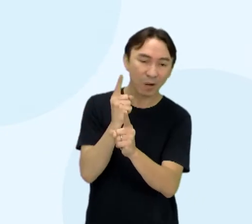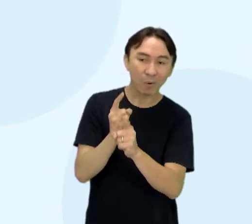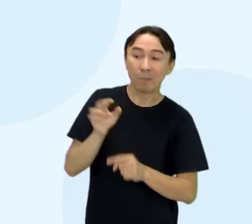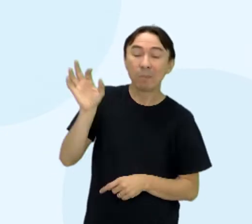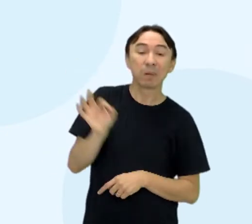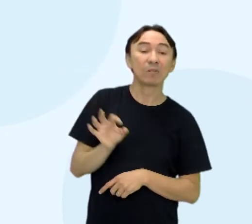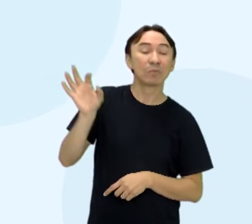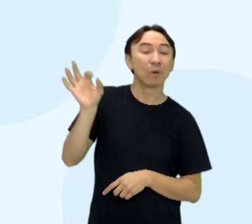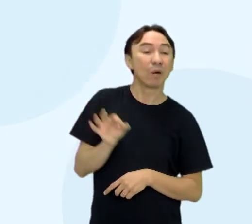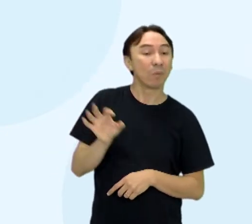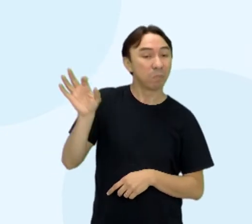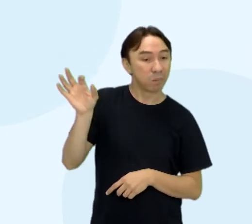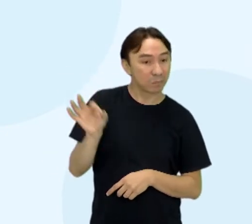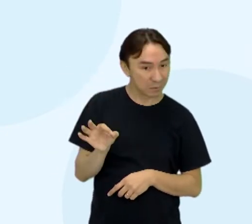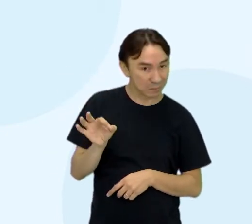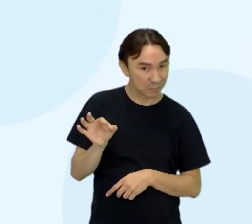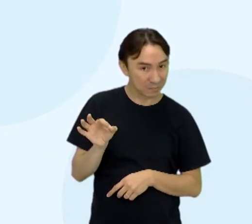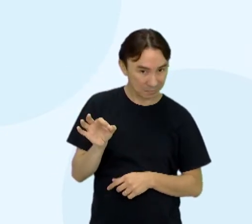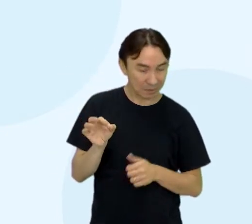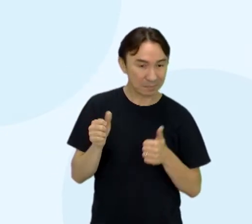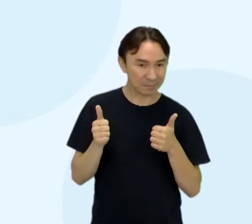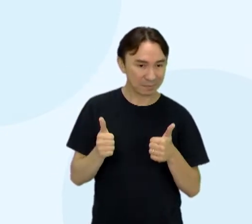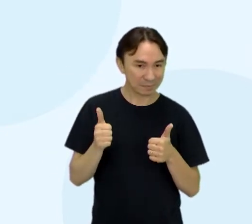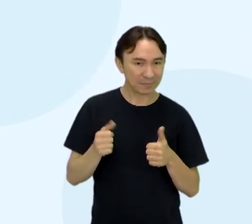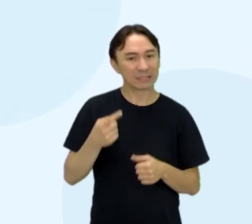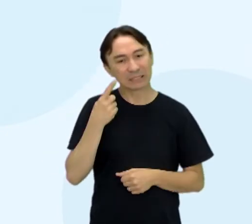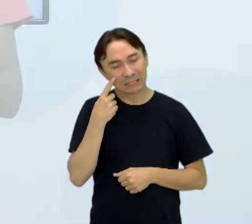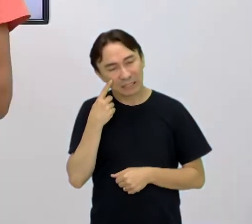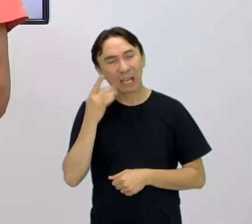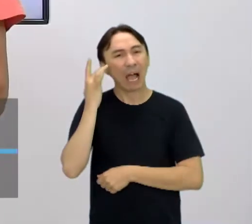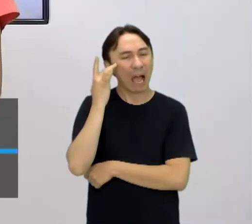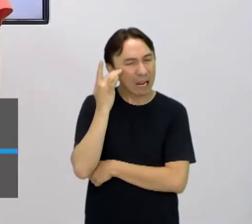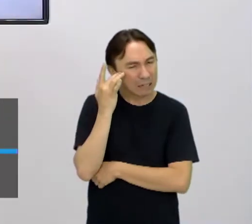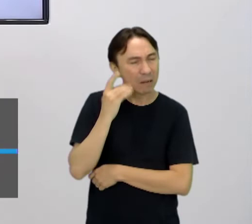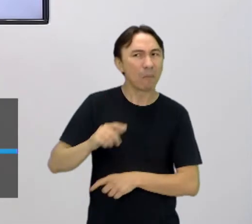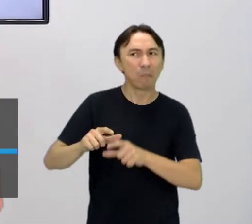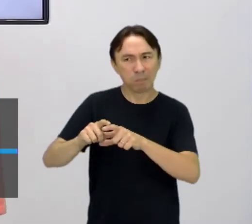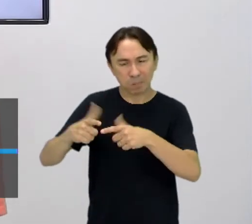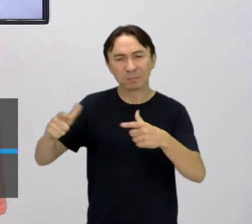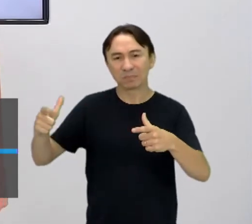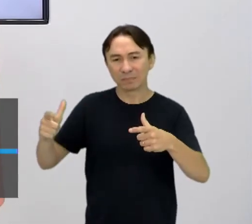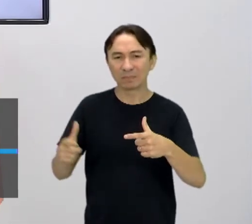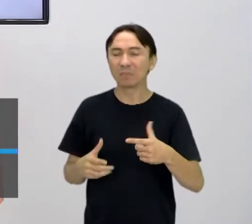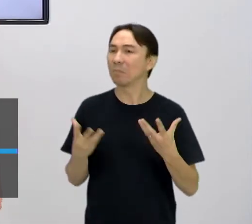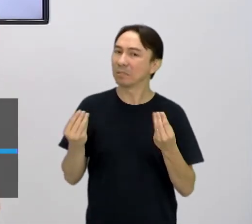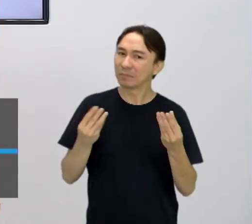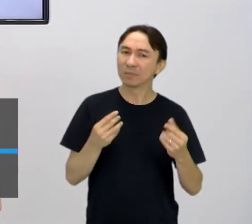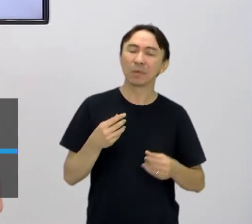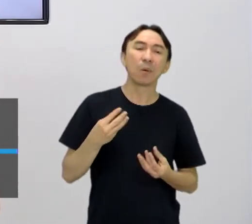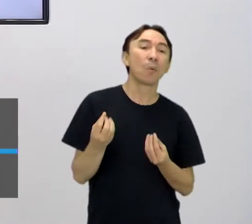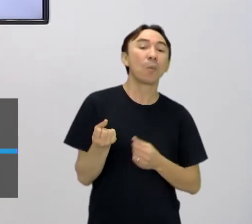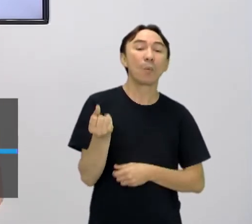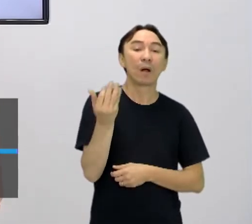percentual de quê? De aumento. Tá? Então, eu achei que aumentou bastante. Aumentou, mas aumentou quanto?